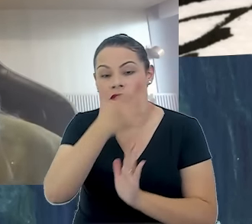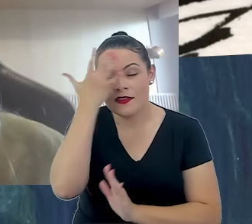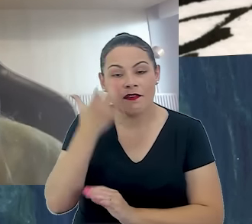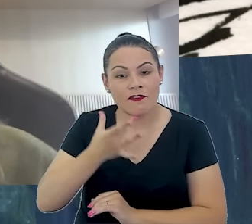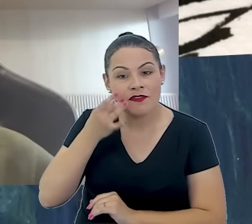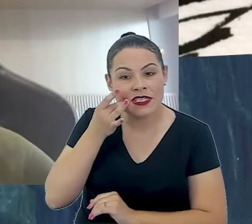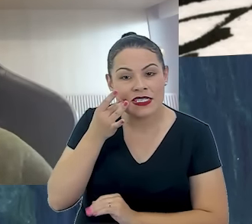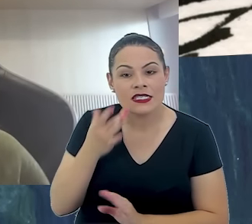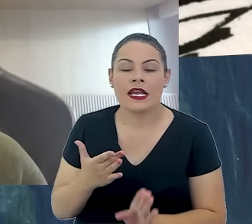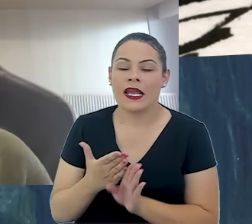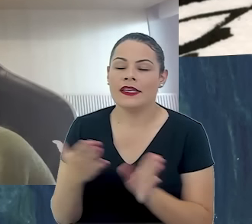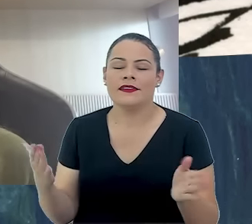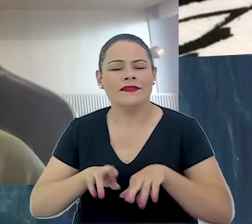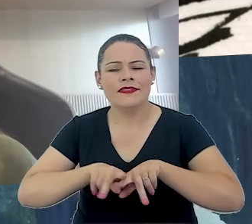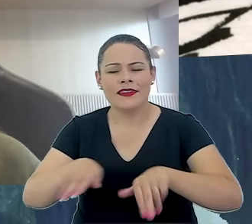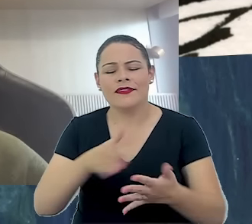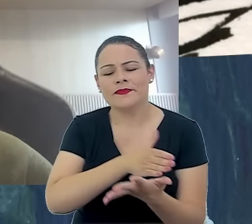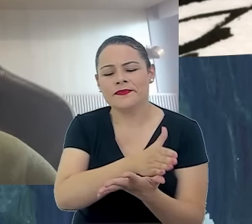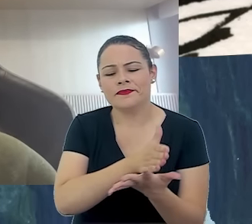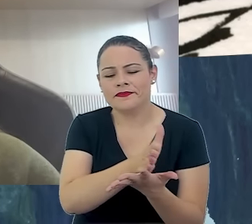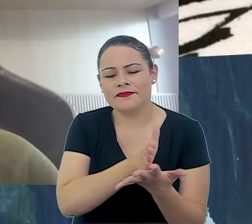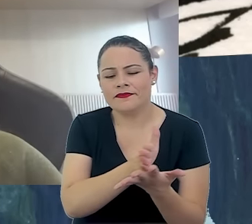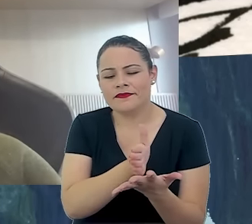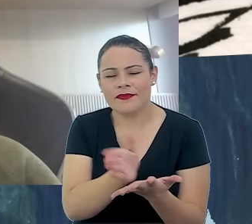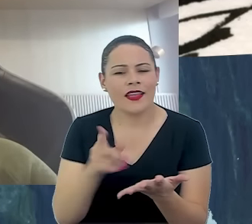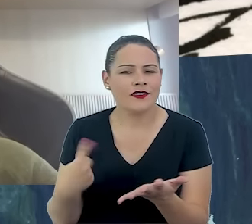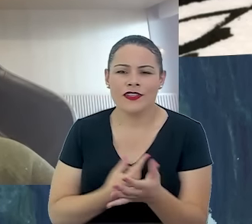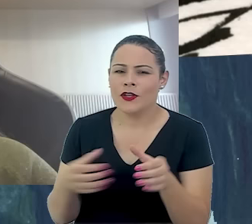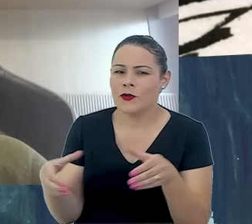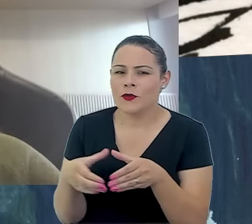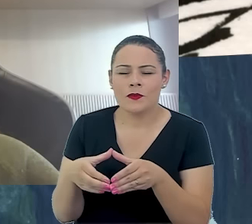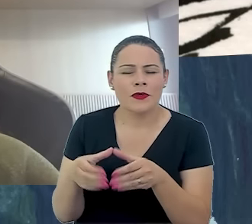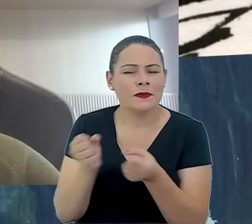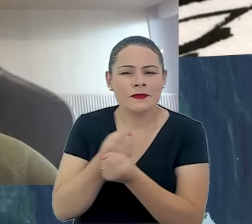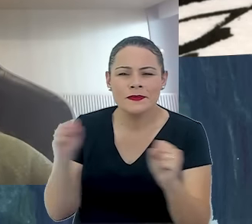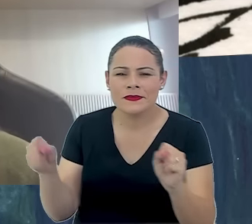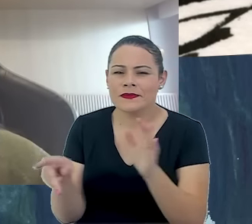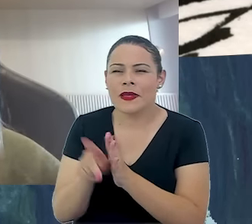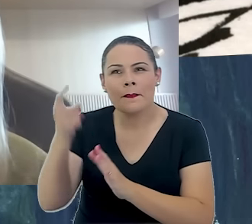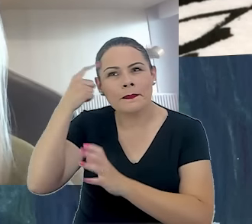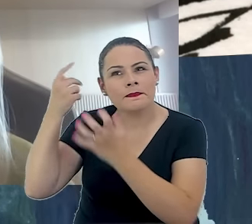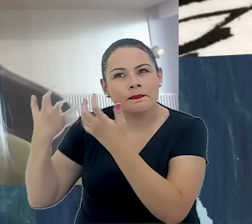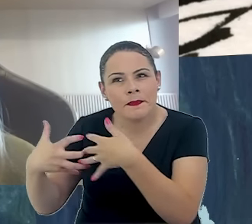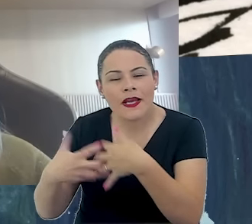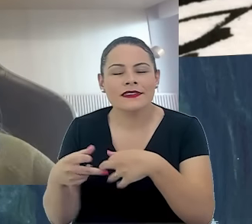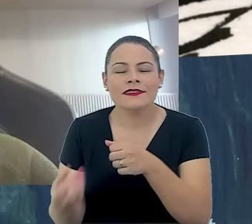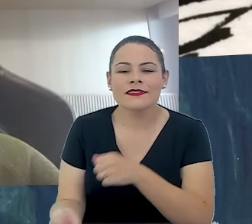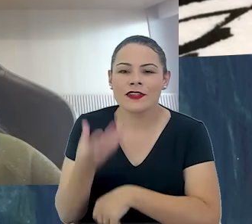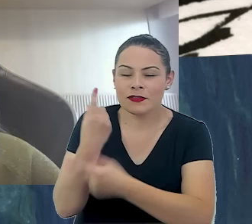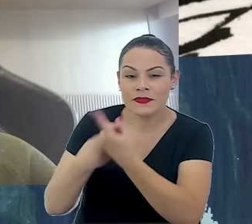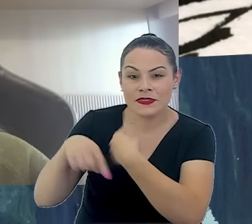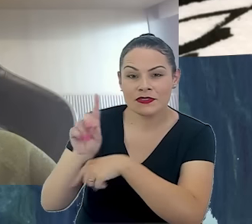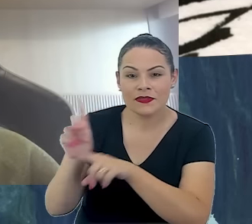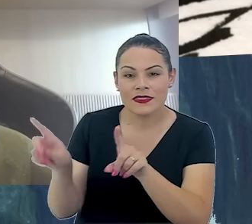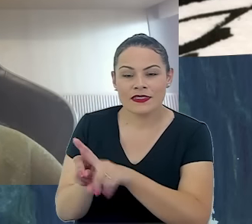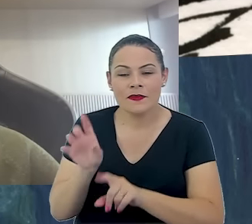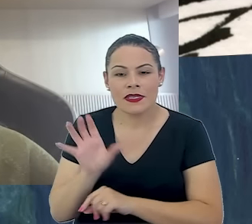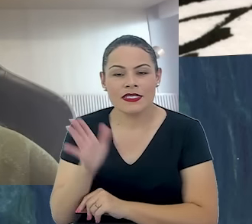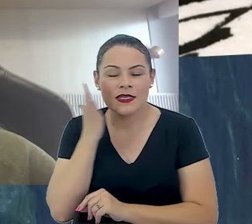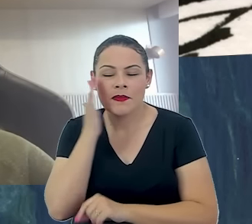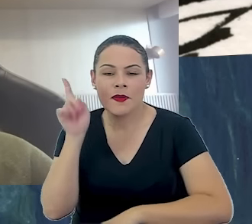Eh são são muitas frentes a gente tem uma equipe enorme de inovação de pensar em em em em